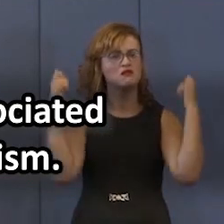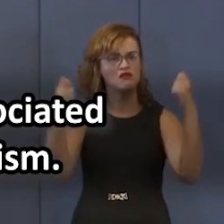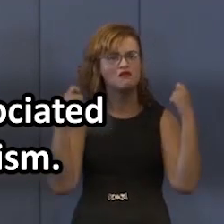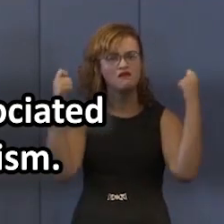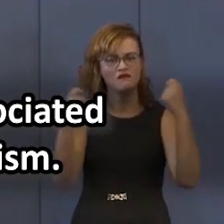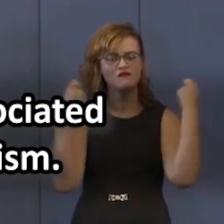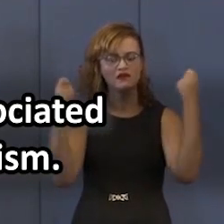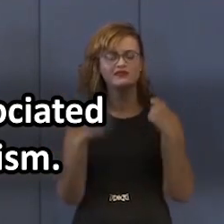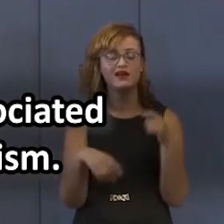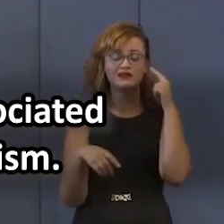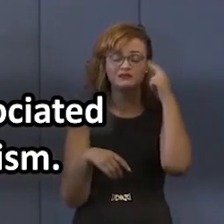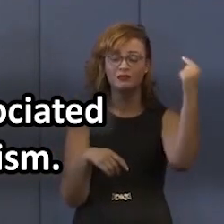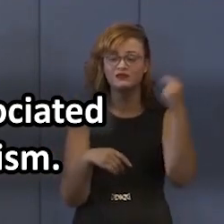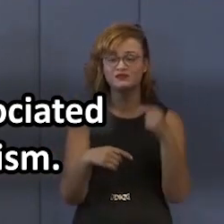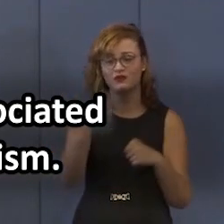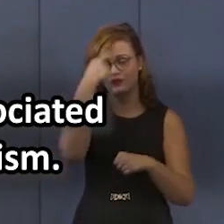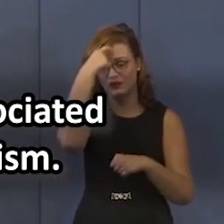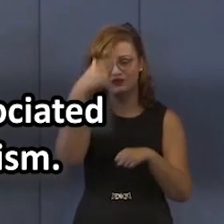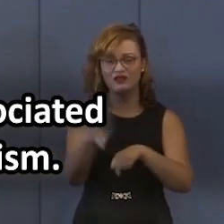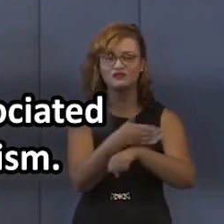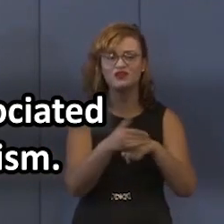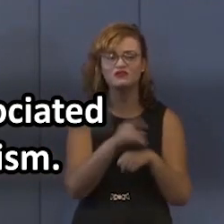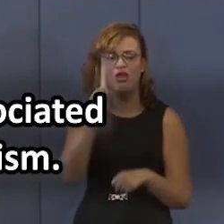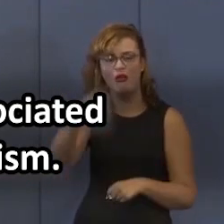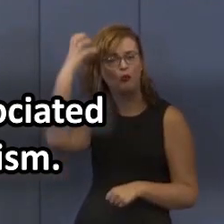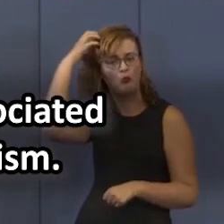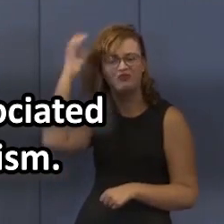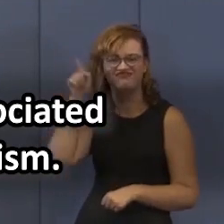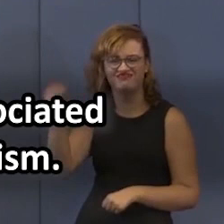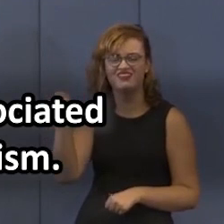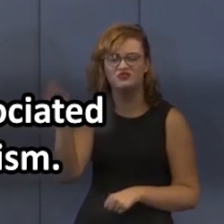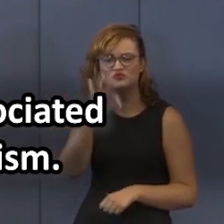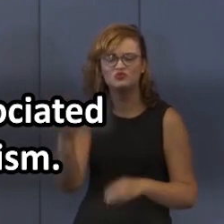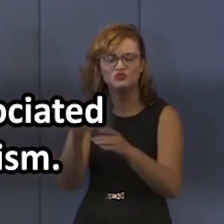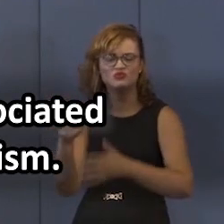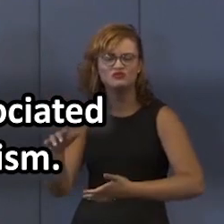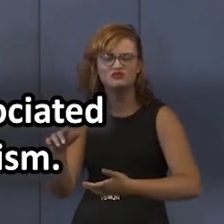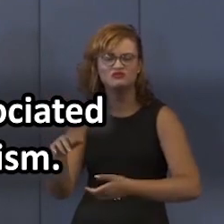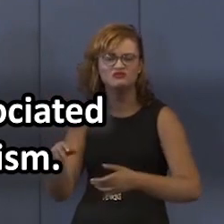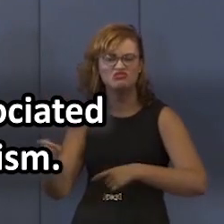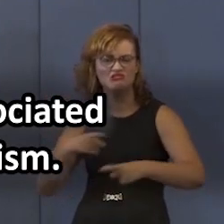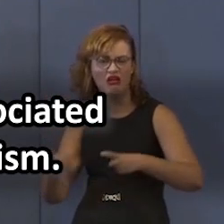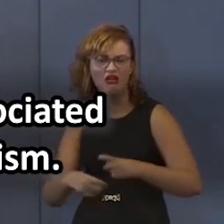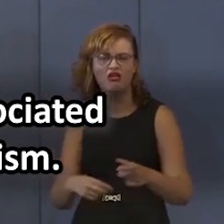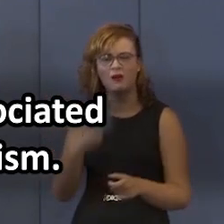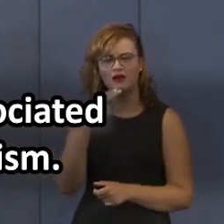fosse associado com os piores horrores da Segunda Guerra Mundial, né, do nazismo.